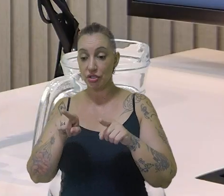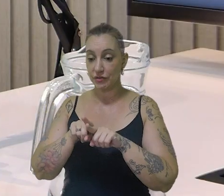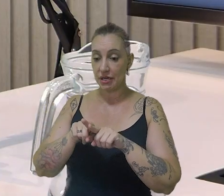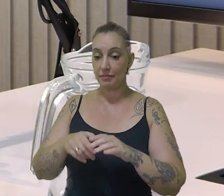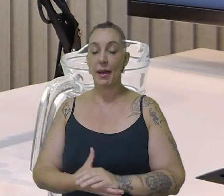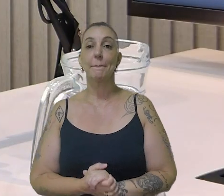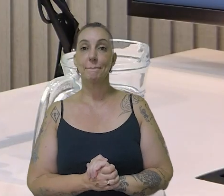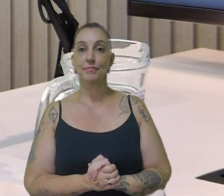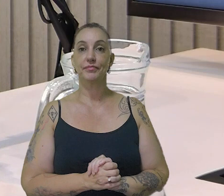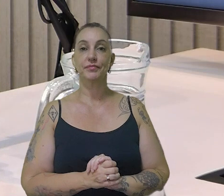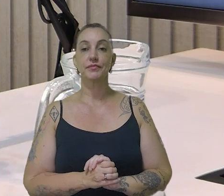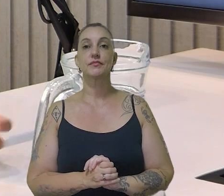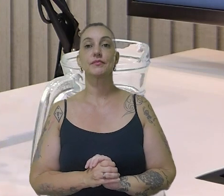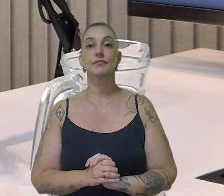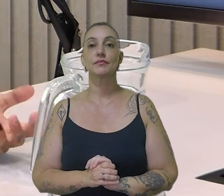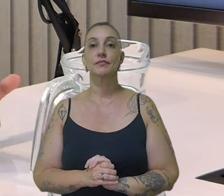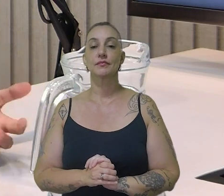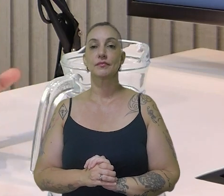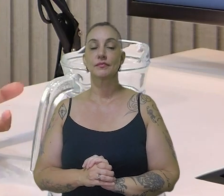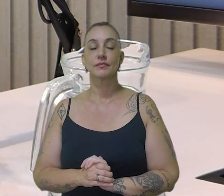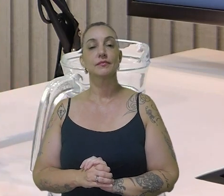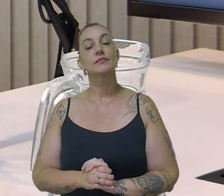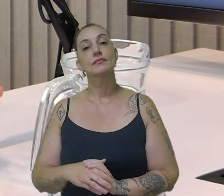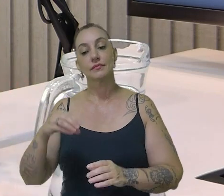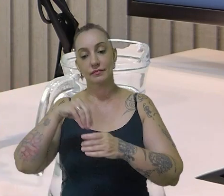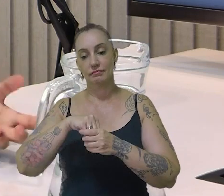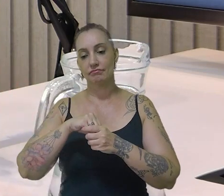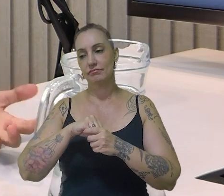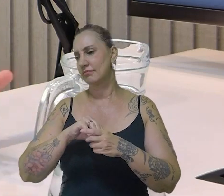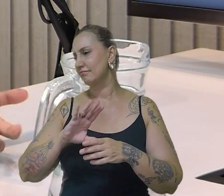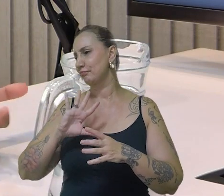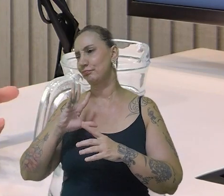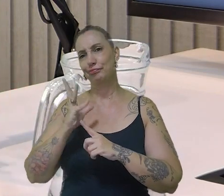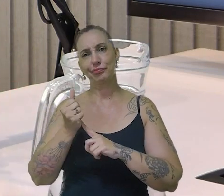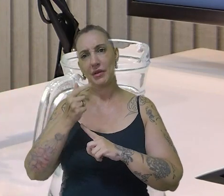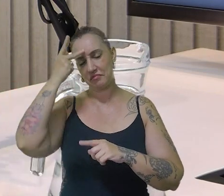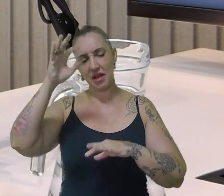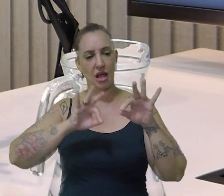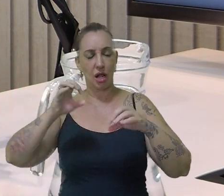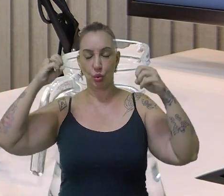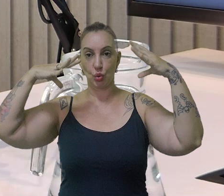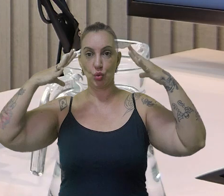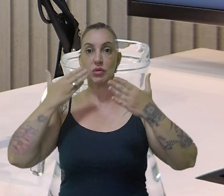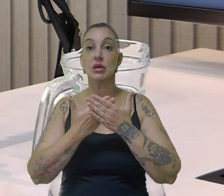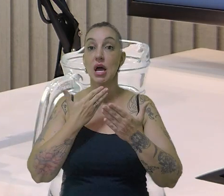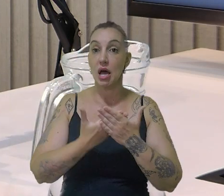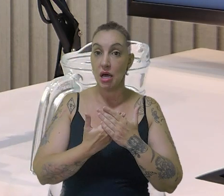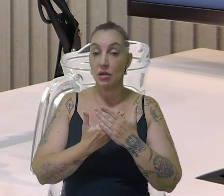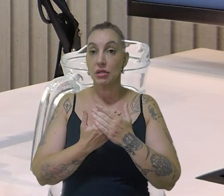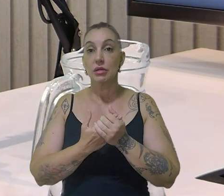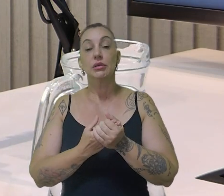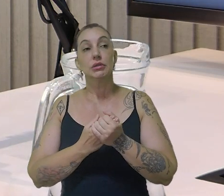assim eh e aí dentro também tem vários artistas que você conhece D luz assim na na nas aulas